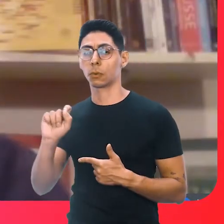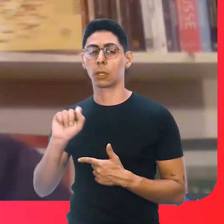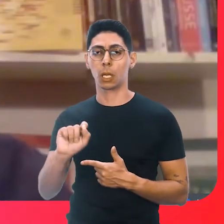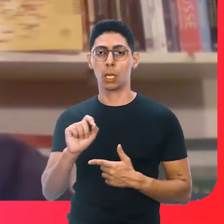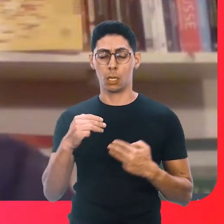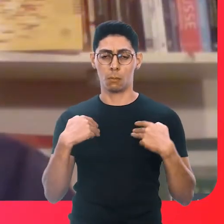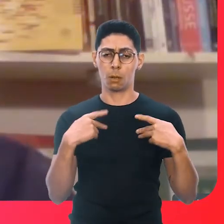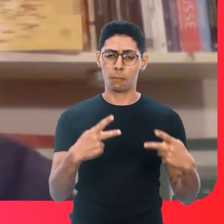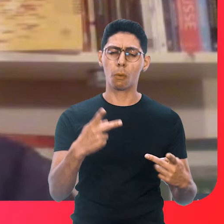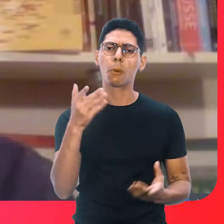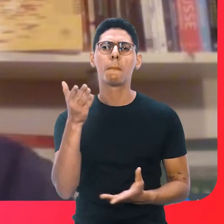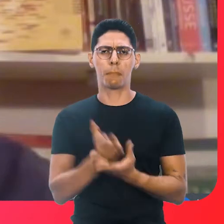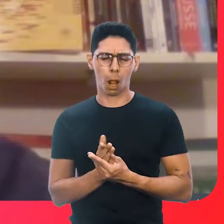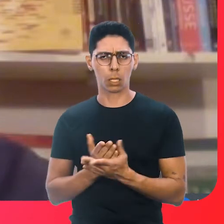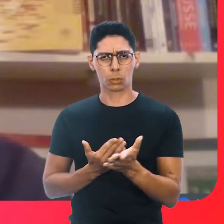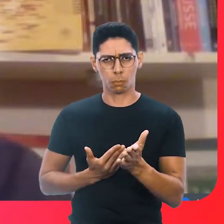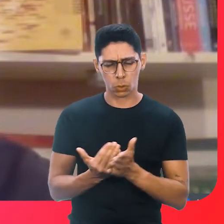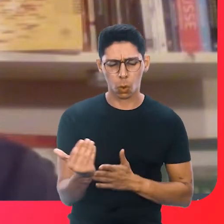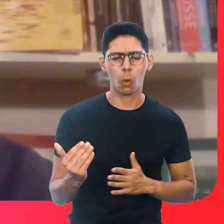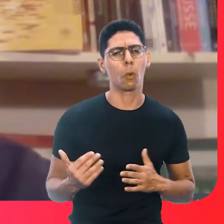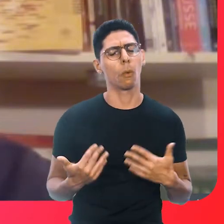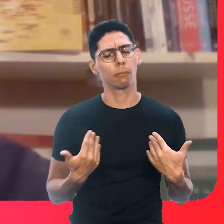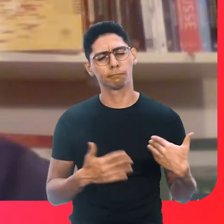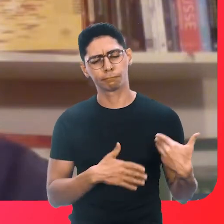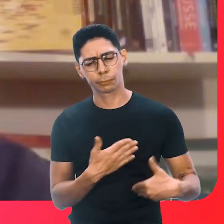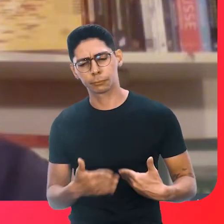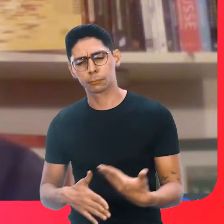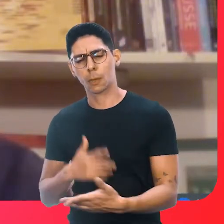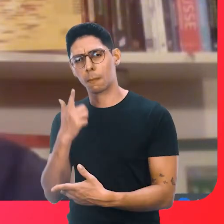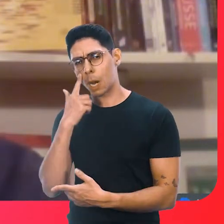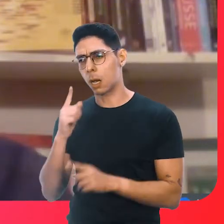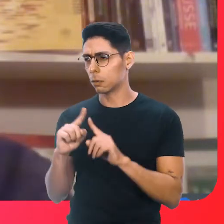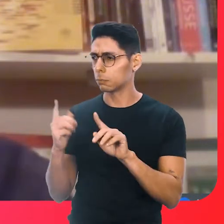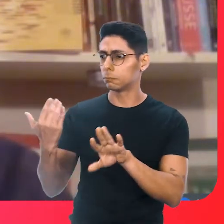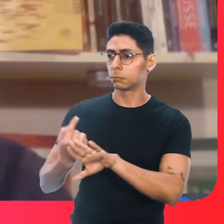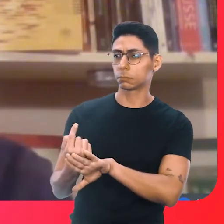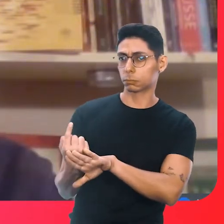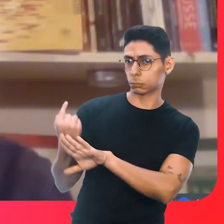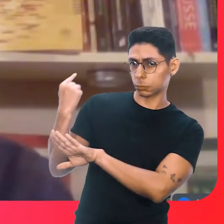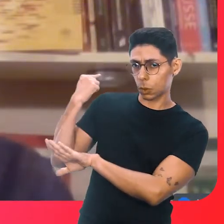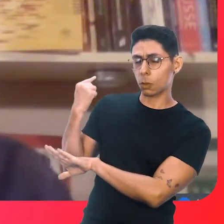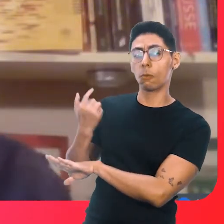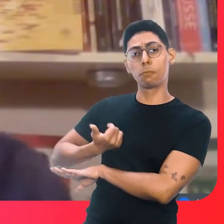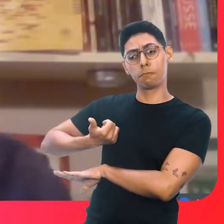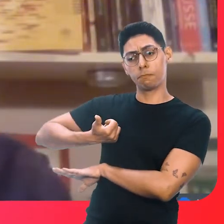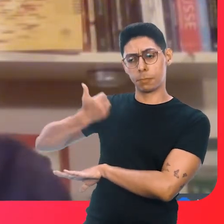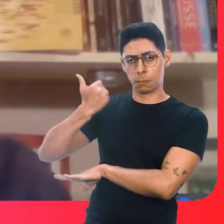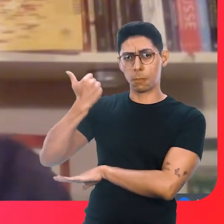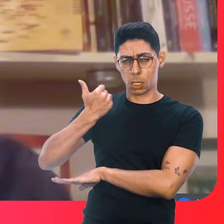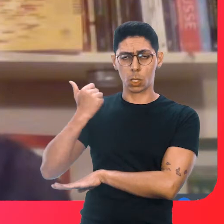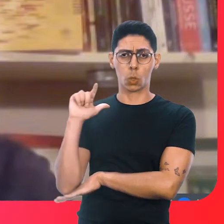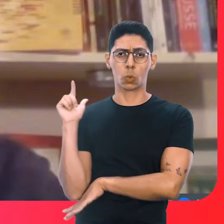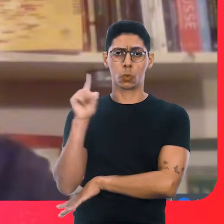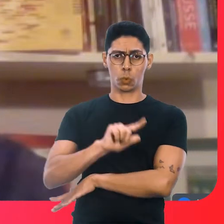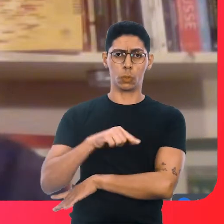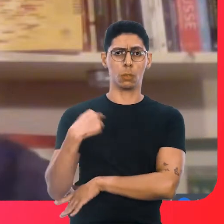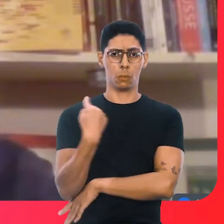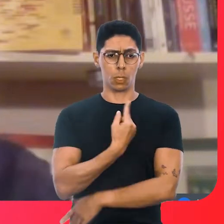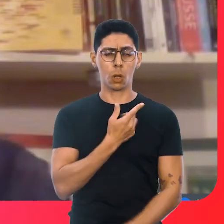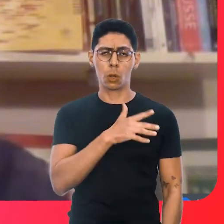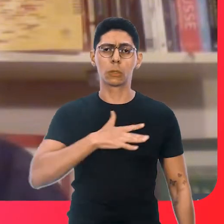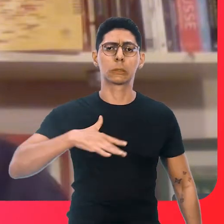ação judicial e tal, mas veja só, naquele tempo foi o primeiro passo, né, ali para a nossa